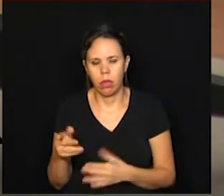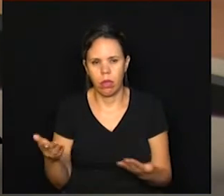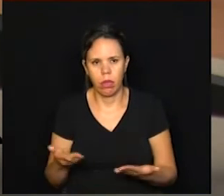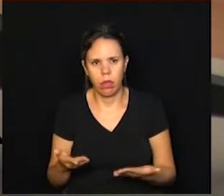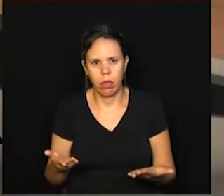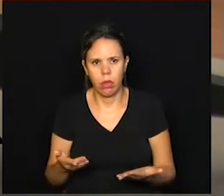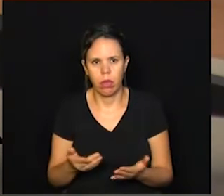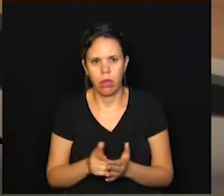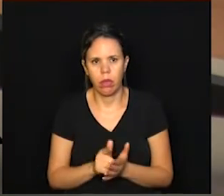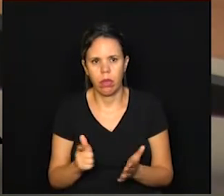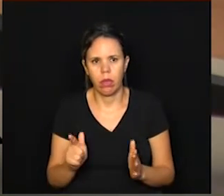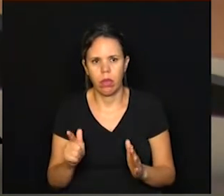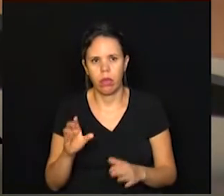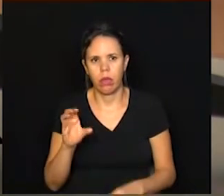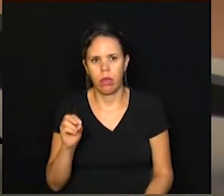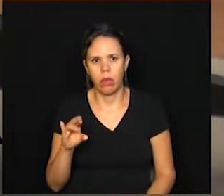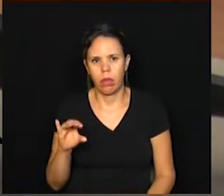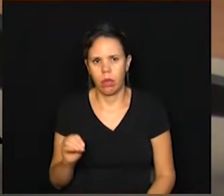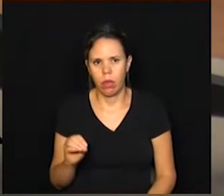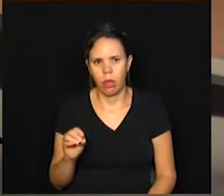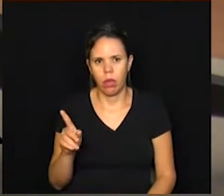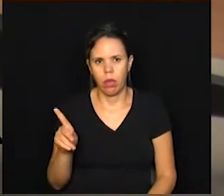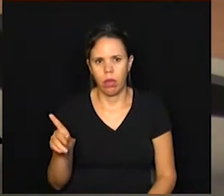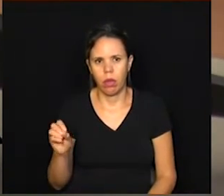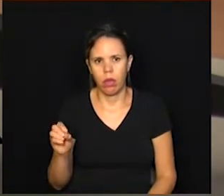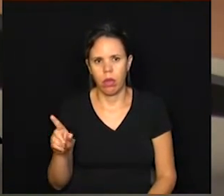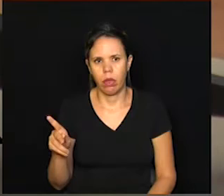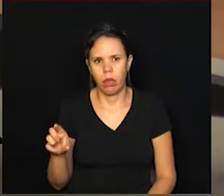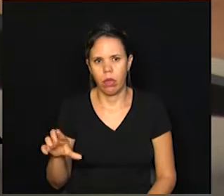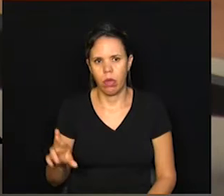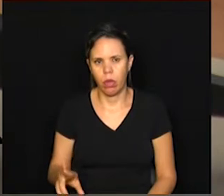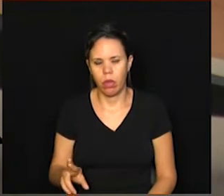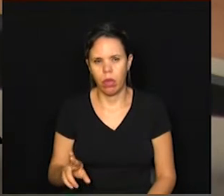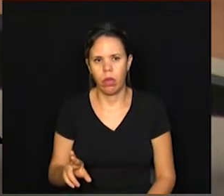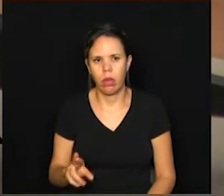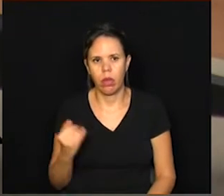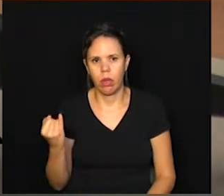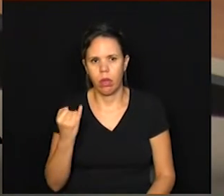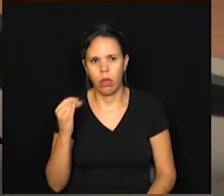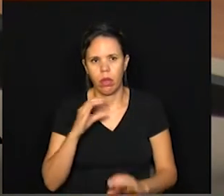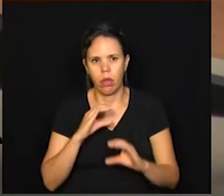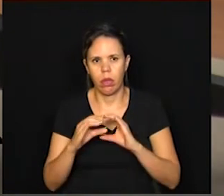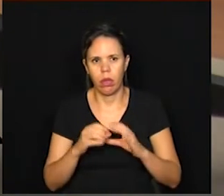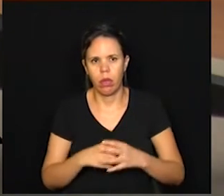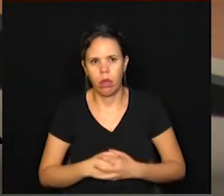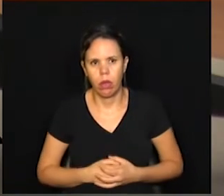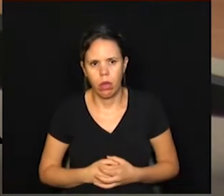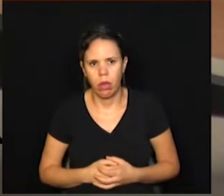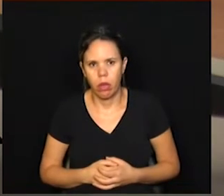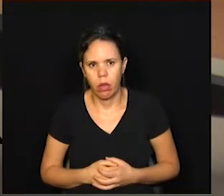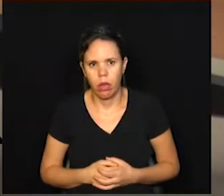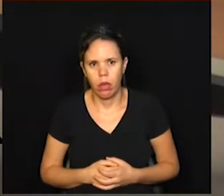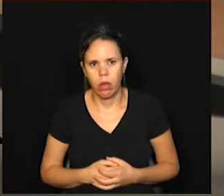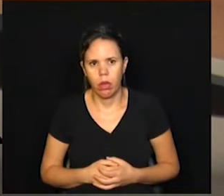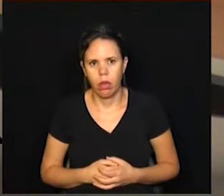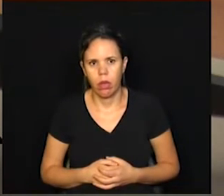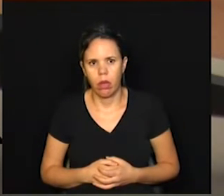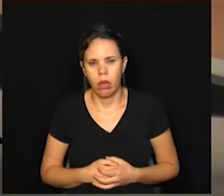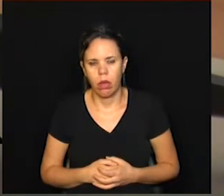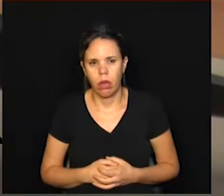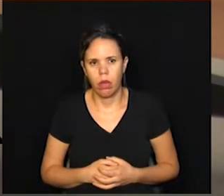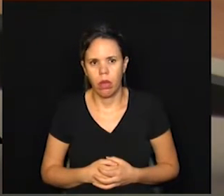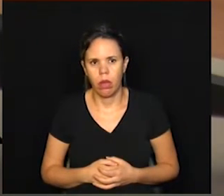do Correio Popular, esse importante instrumento de comunicação, que é um